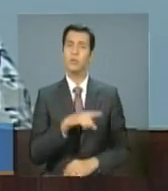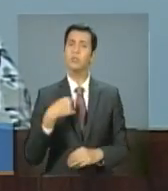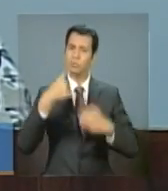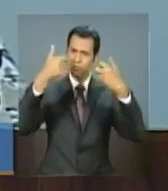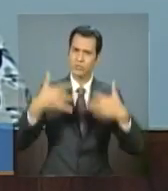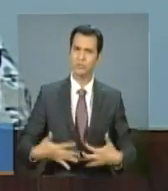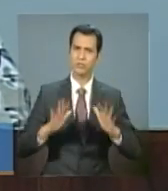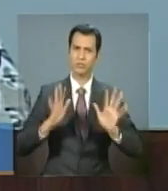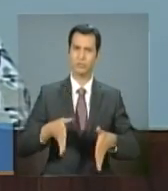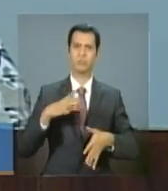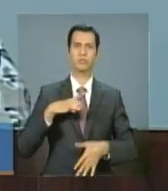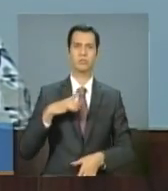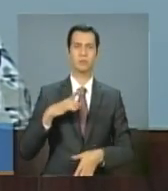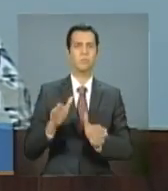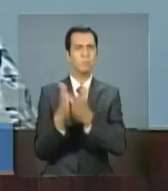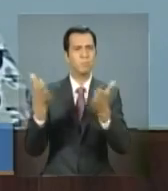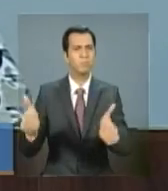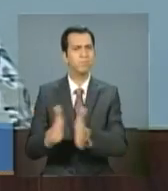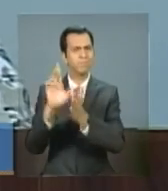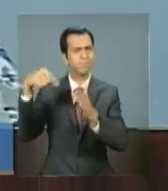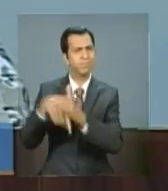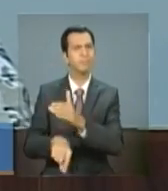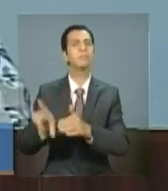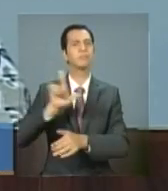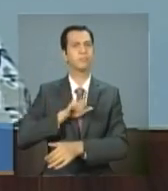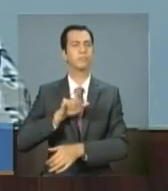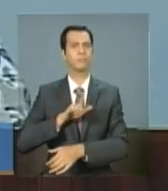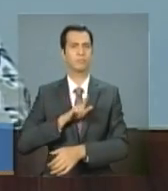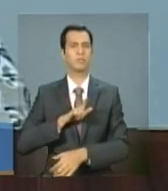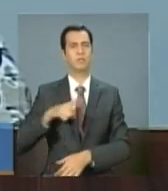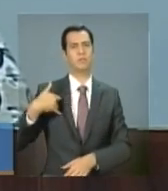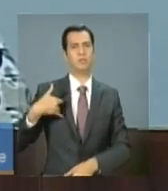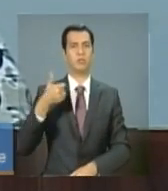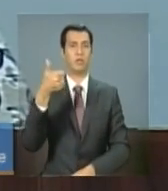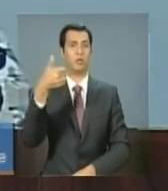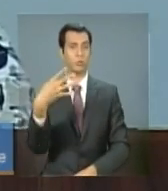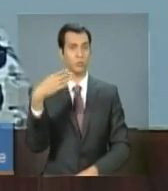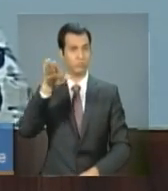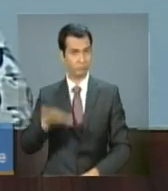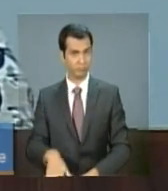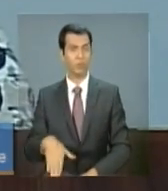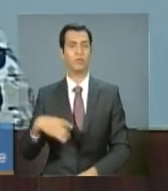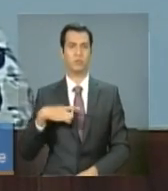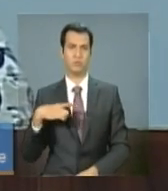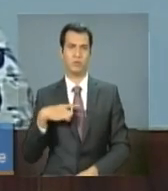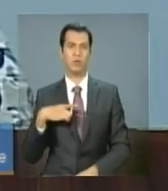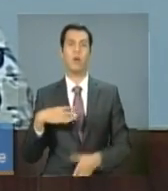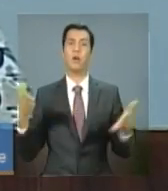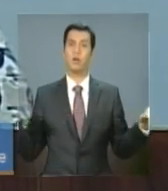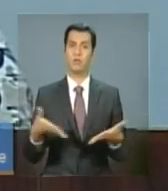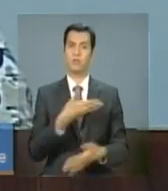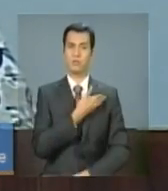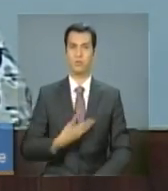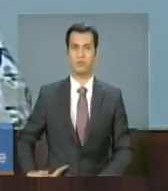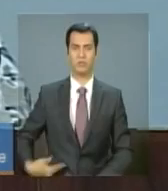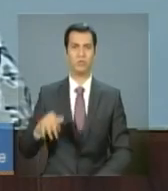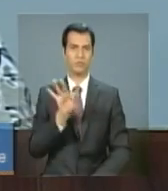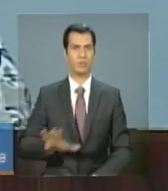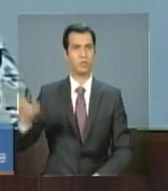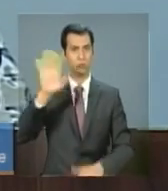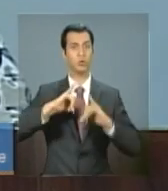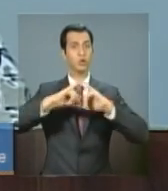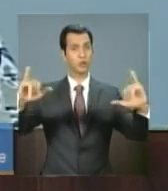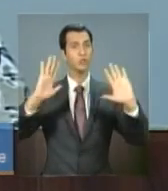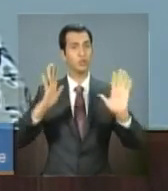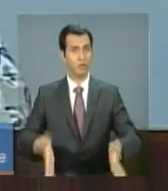da população em extrema pobreza tem menos de 14 anos. O governo federal já anunciou, e por medida provisória